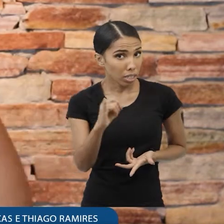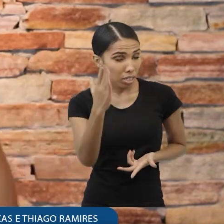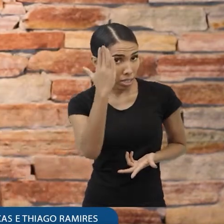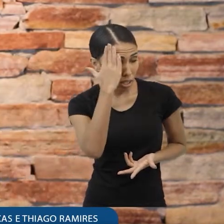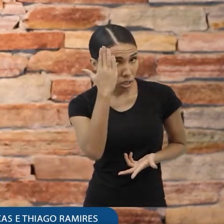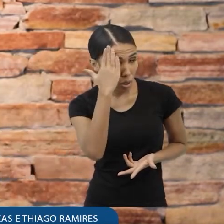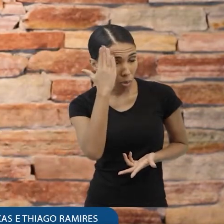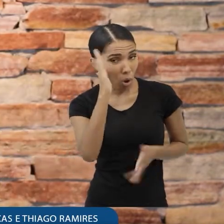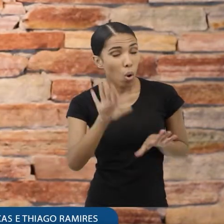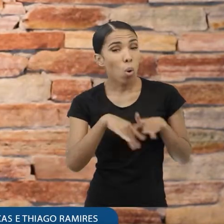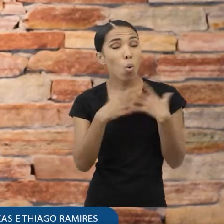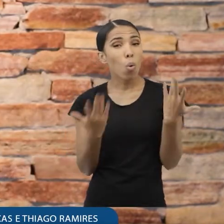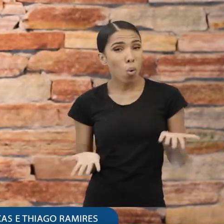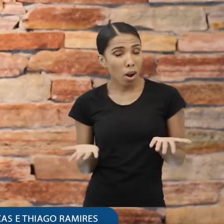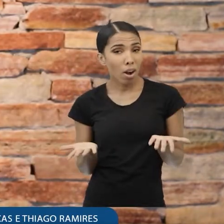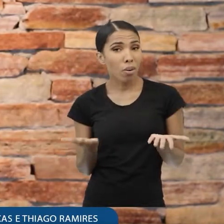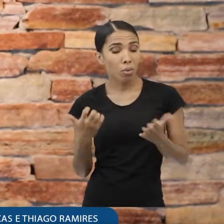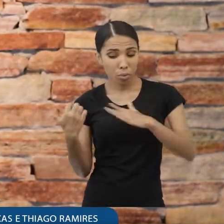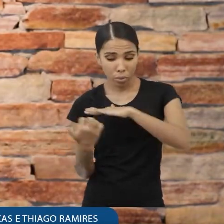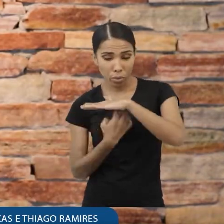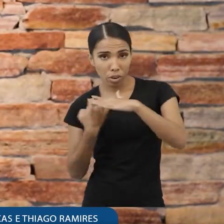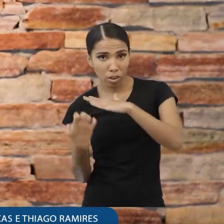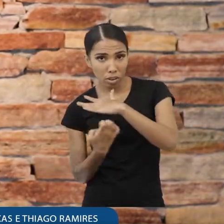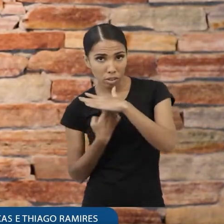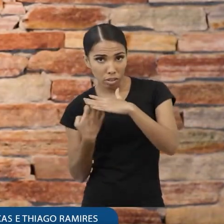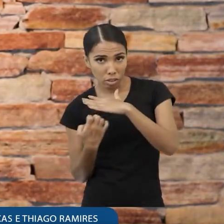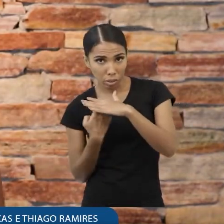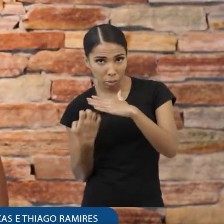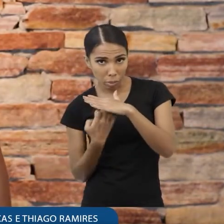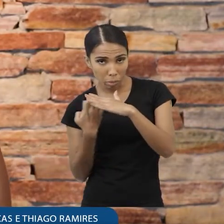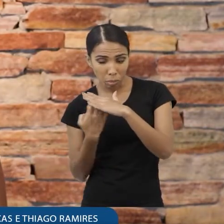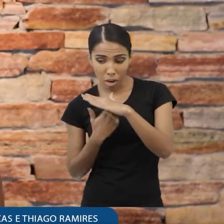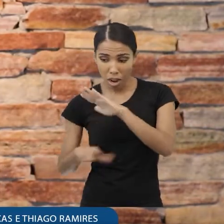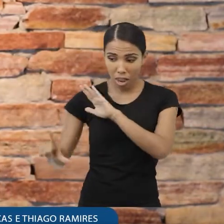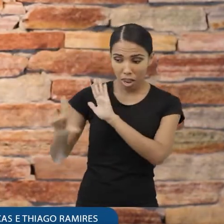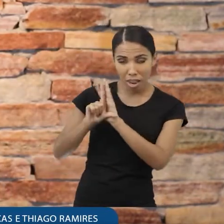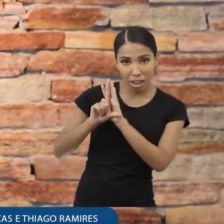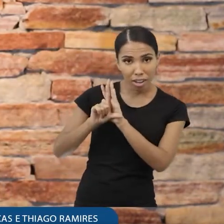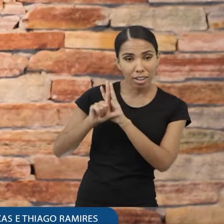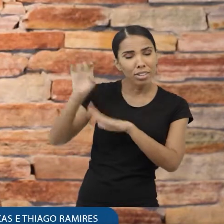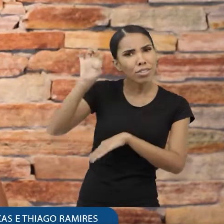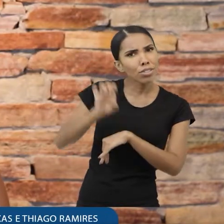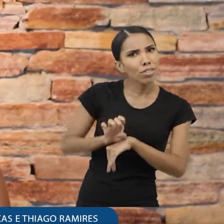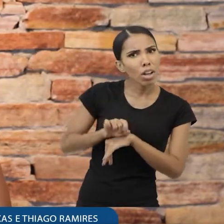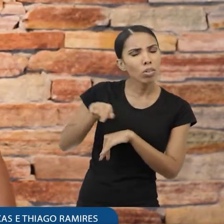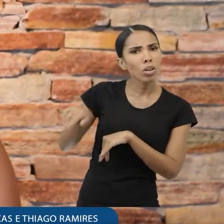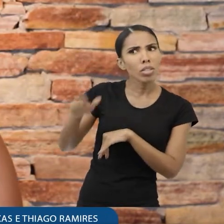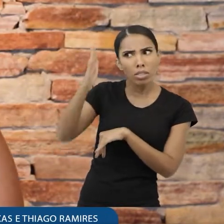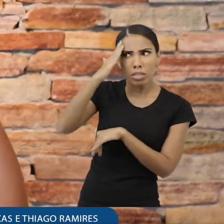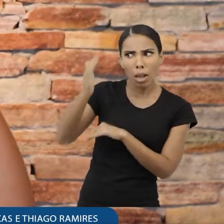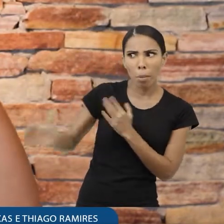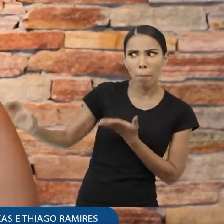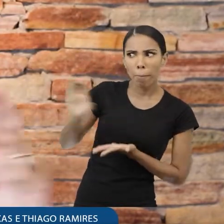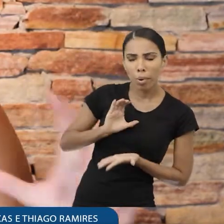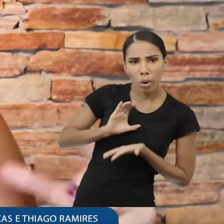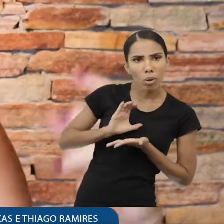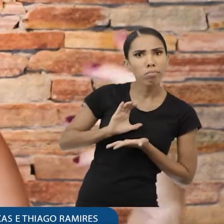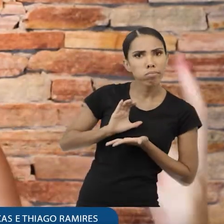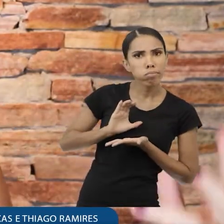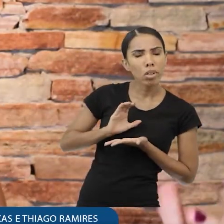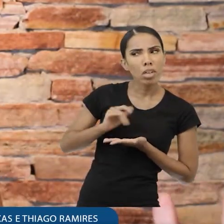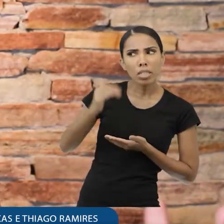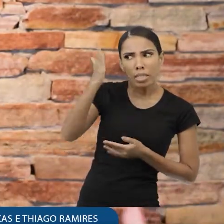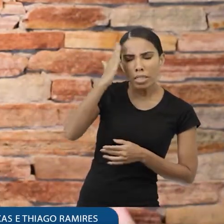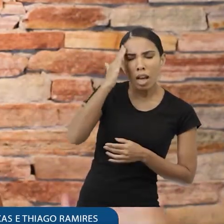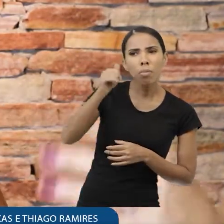você souber quais são as empresas que fazem patrocínio via lei estadual, você já entende mais ou menos para quem que